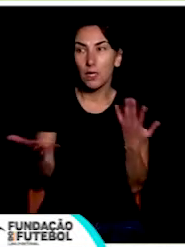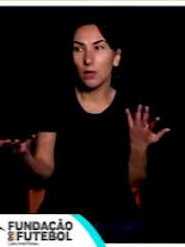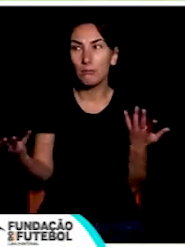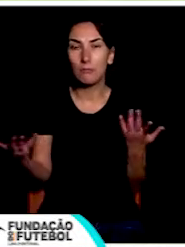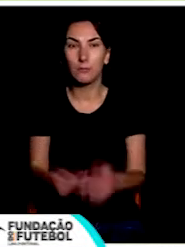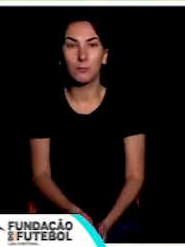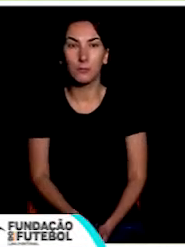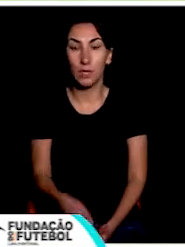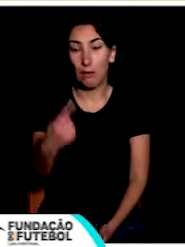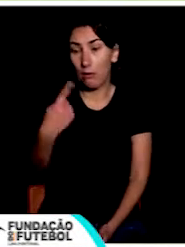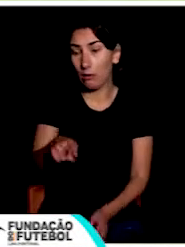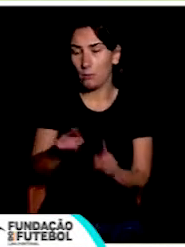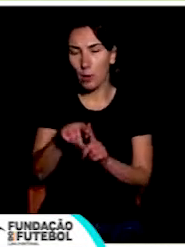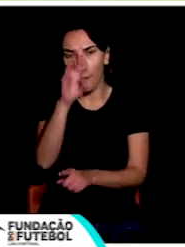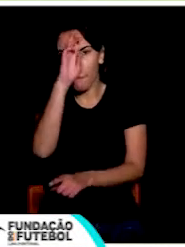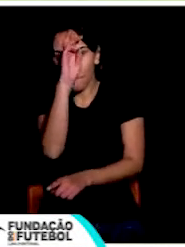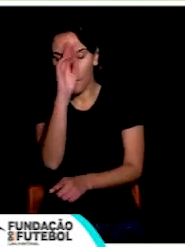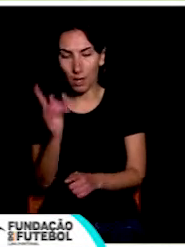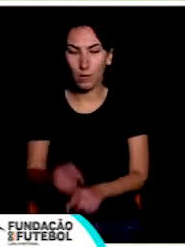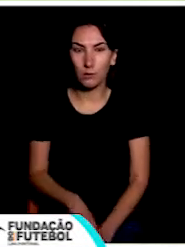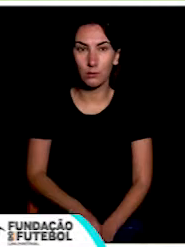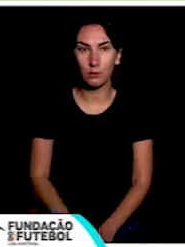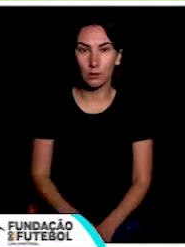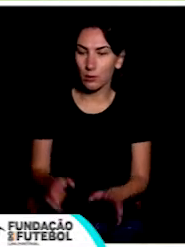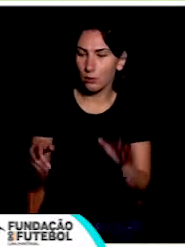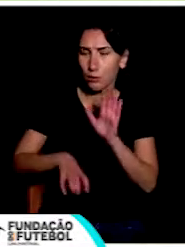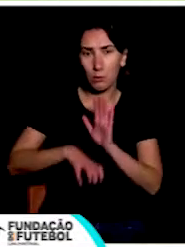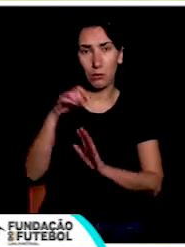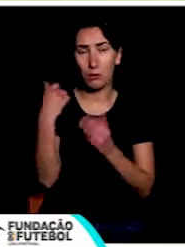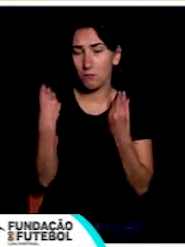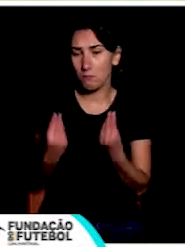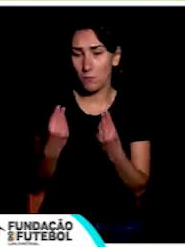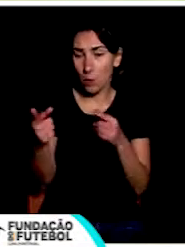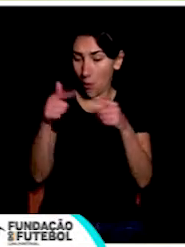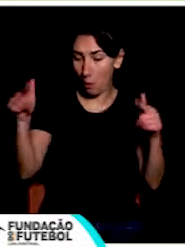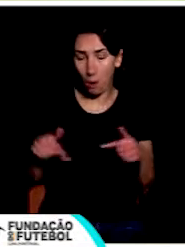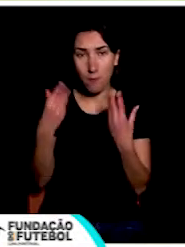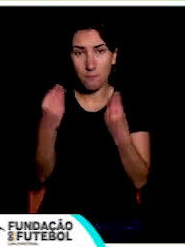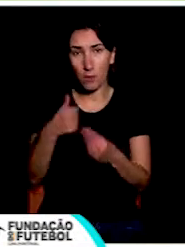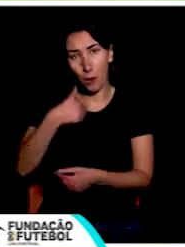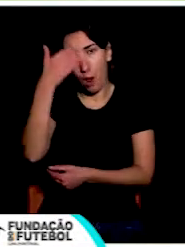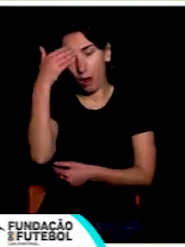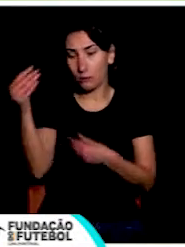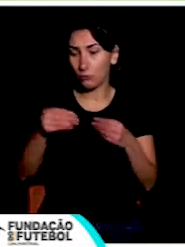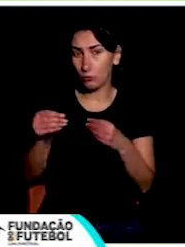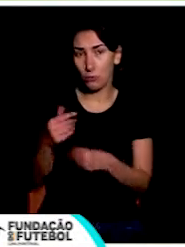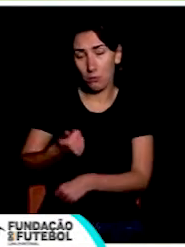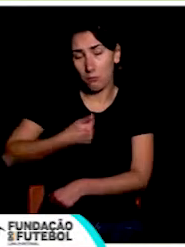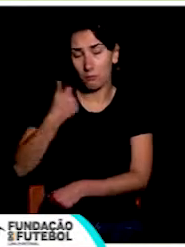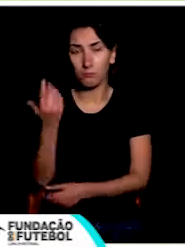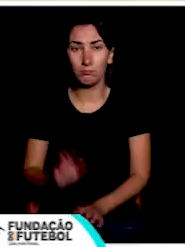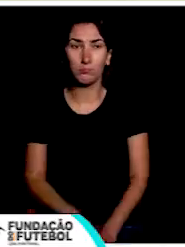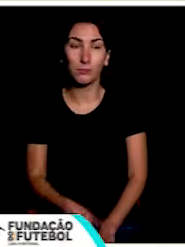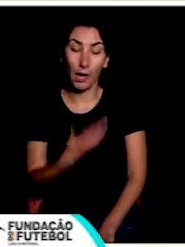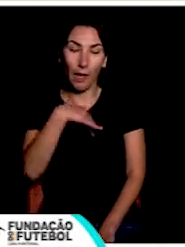equipa perigosa. Temos que estar no nosso melhor nível, jogar naquele campo, boas condições, o terreno é bom, dá para jogar e eu acho que vai ser um